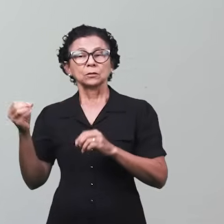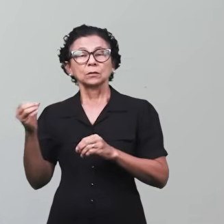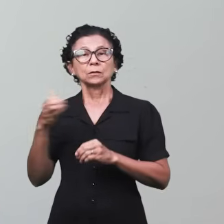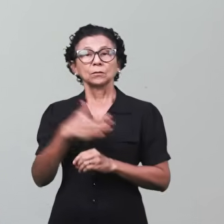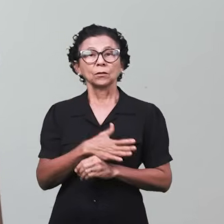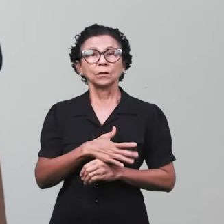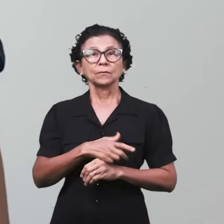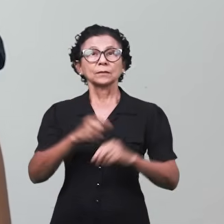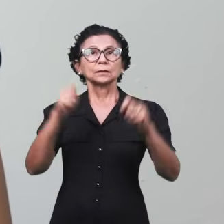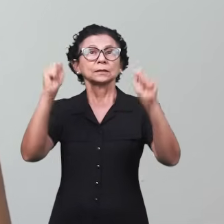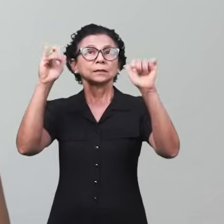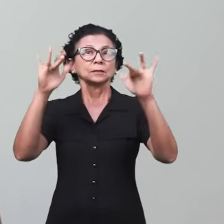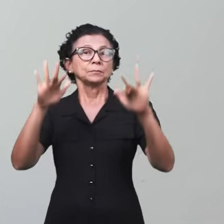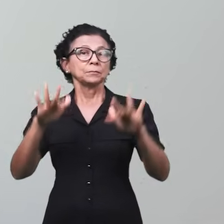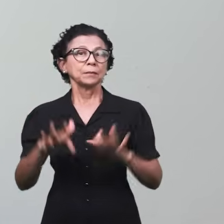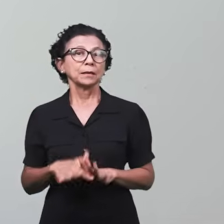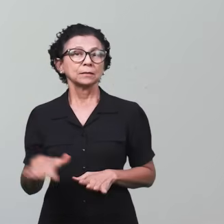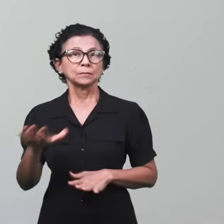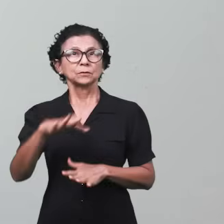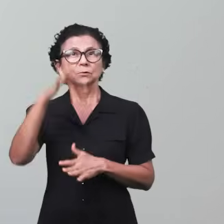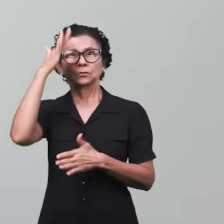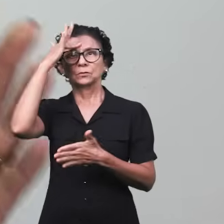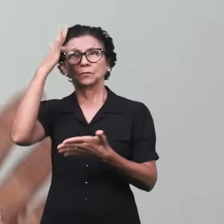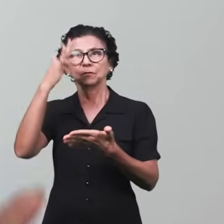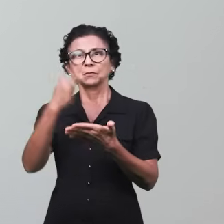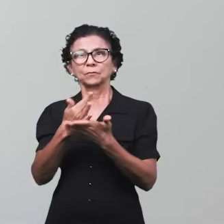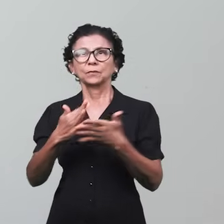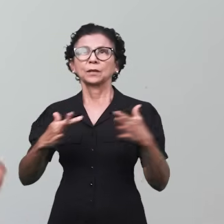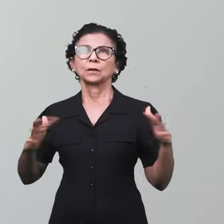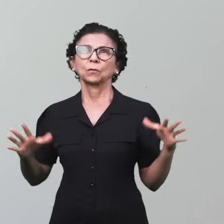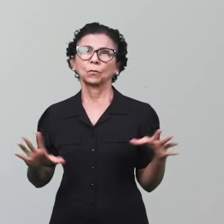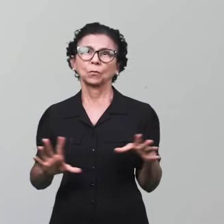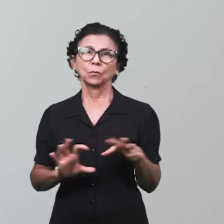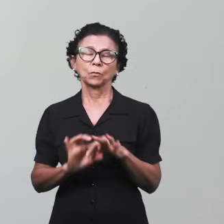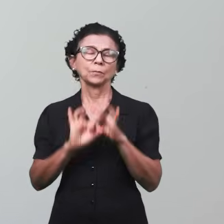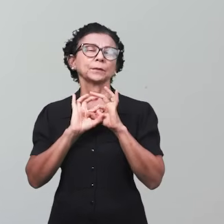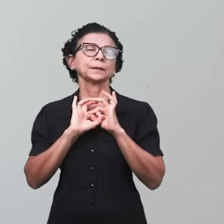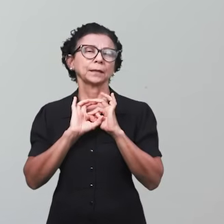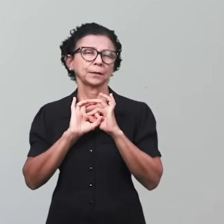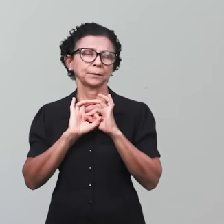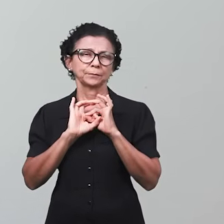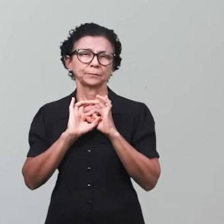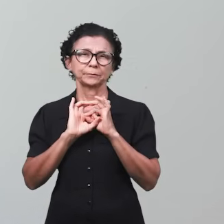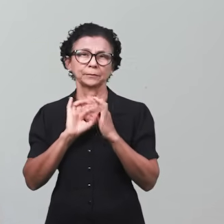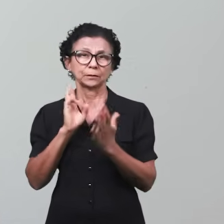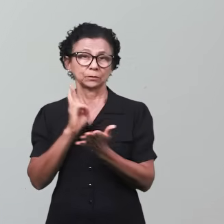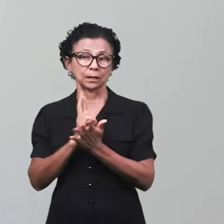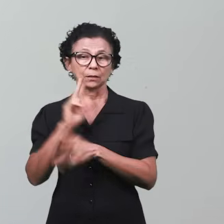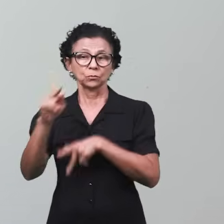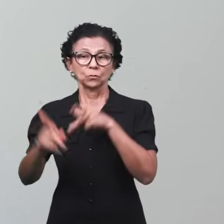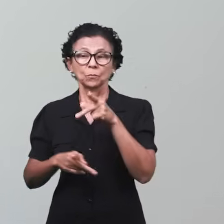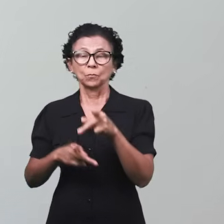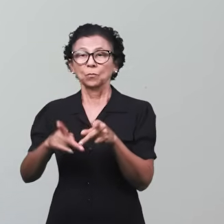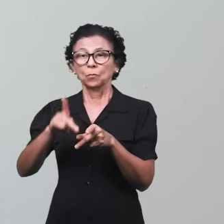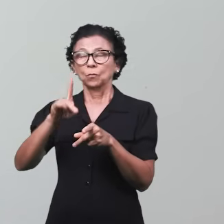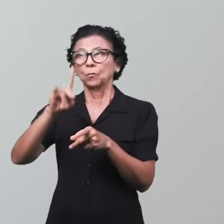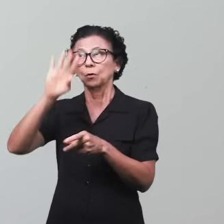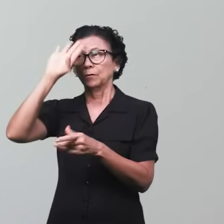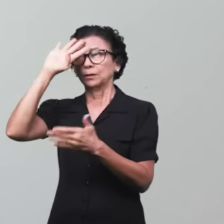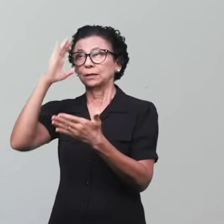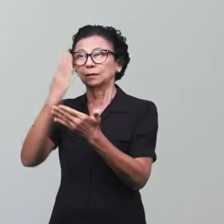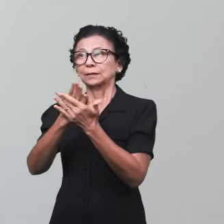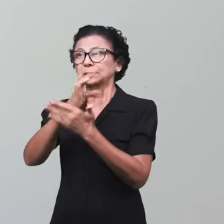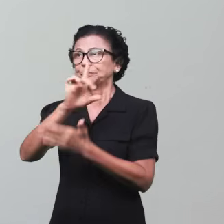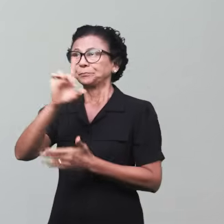onde se sentiu um ambiente de fé e unidade, reflexo de um povo que crê, valoriza essa promessa e trabalha para seu